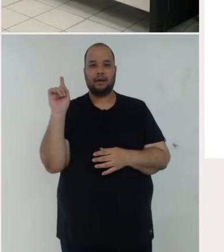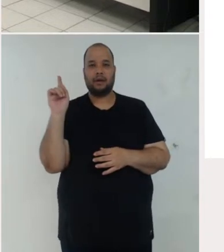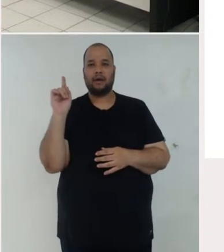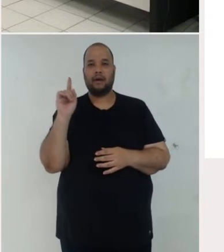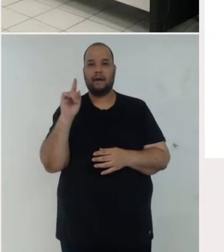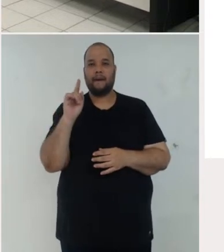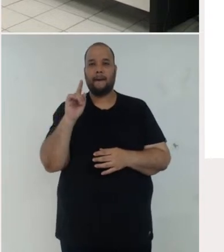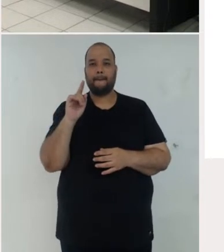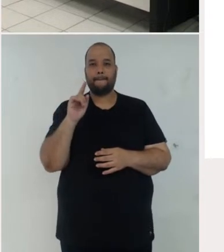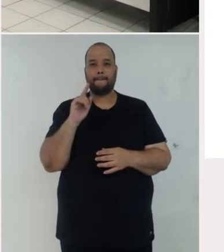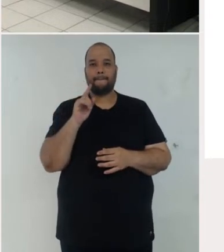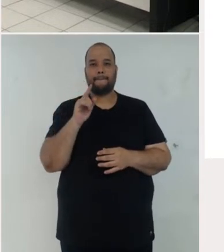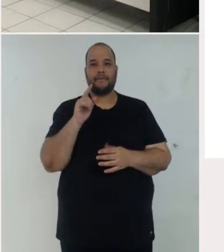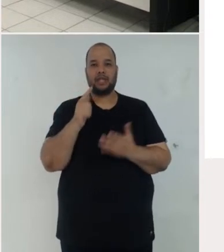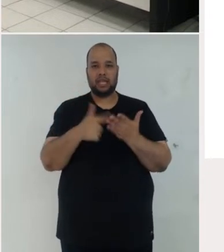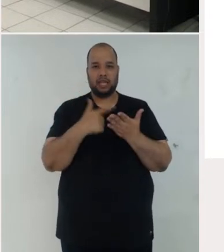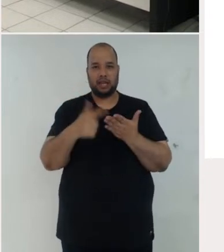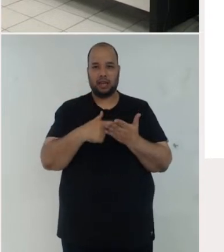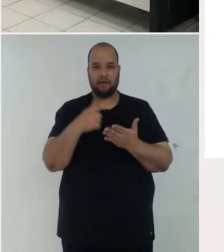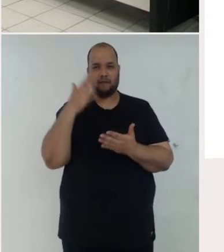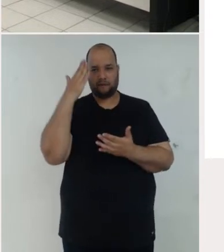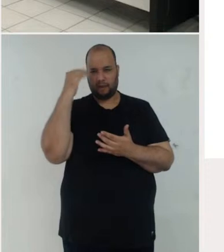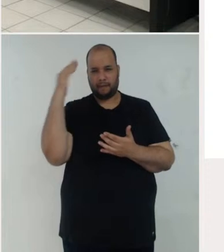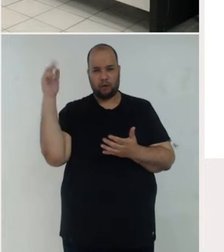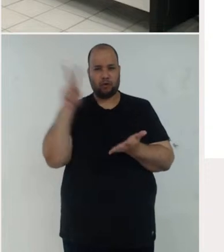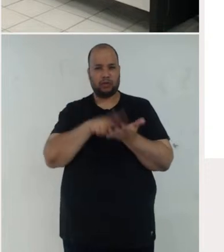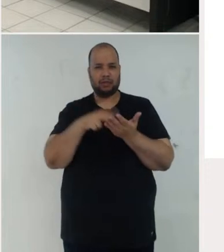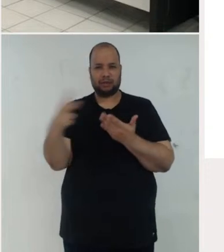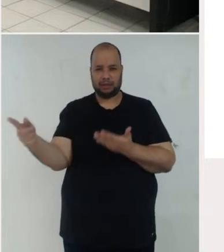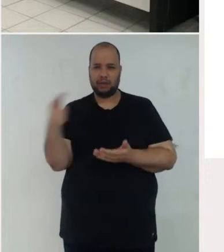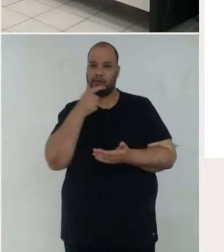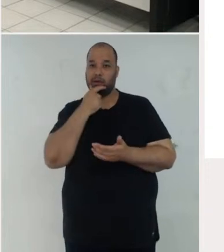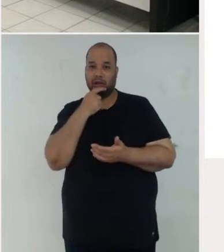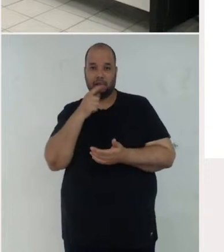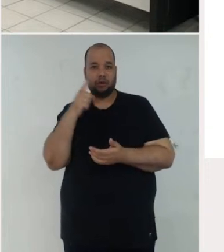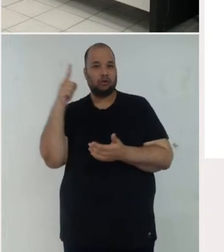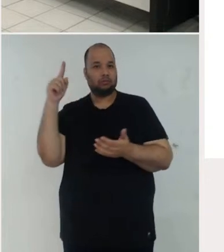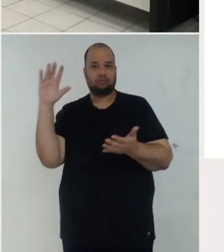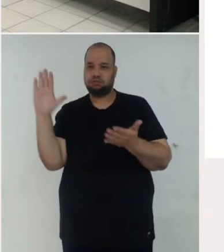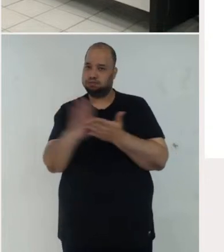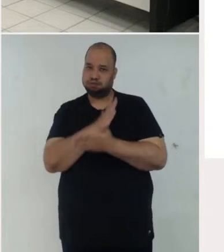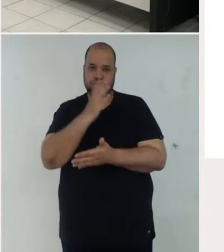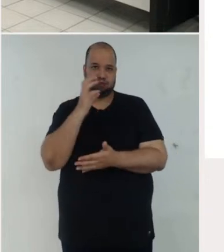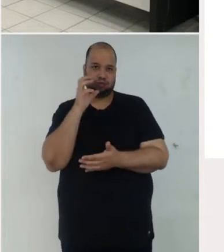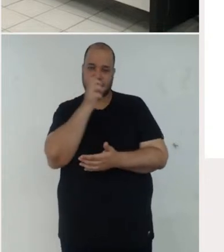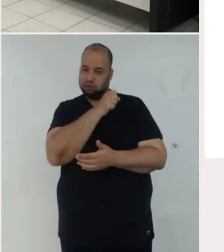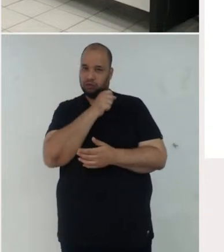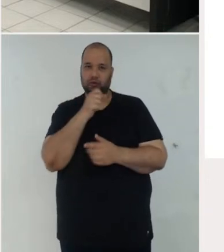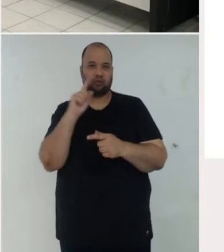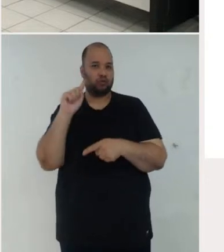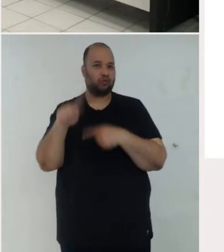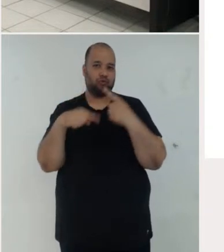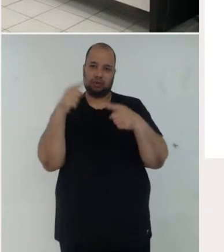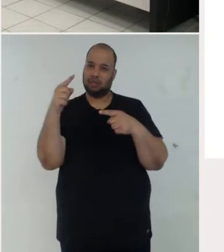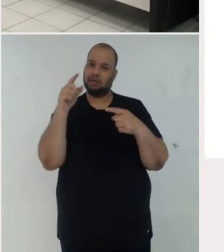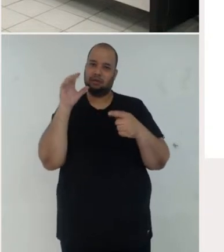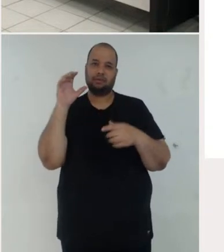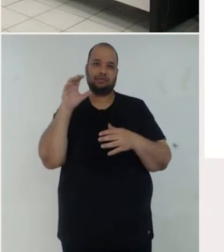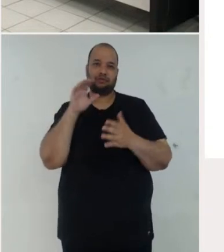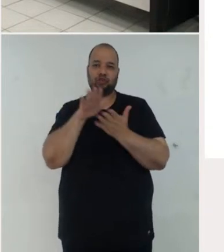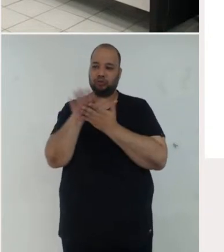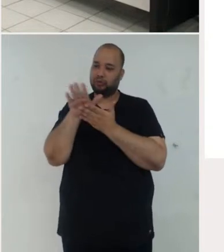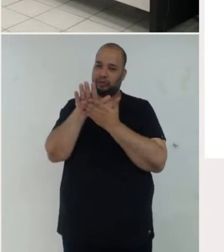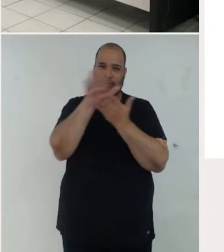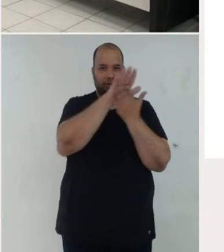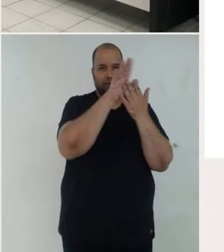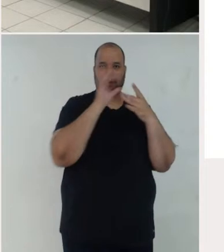Flora Thompson, né? Pela Penguins, é uma tradução em inglês que foi um sucesso editorial e